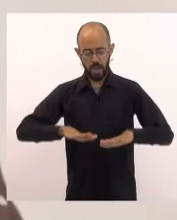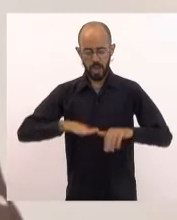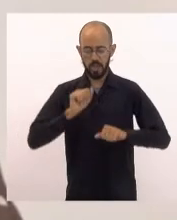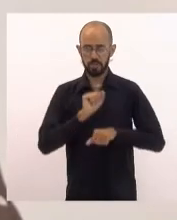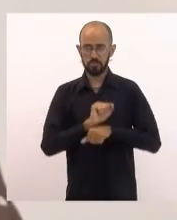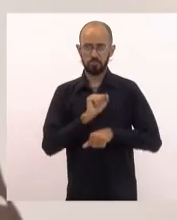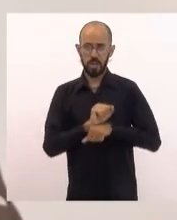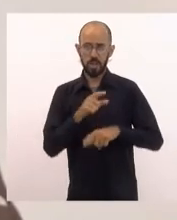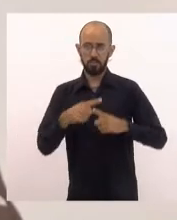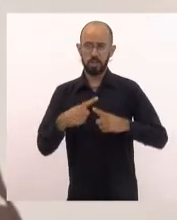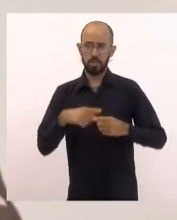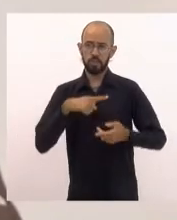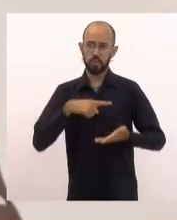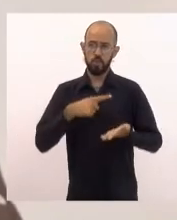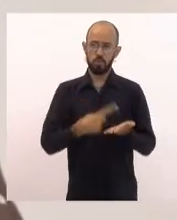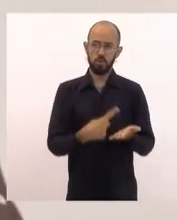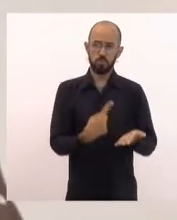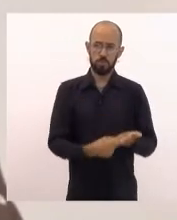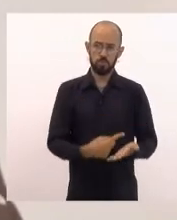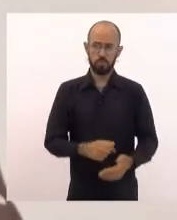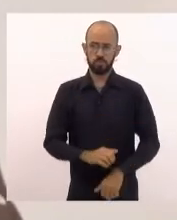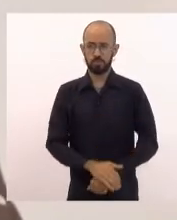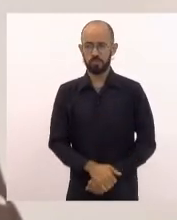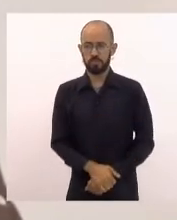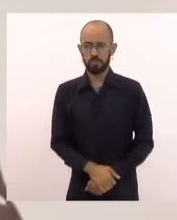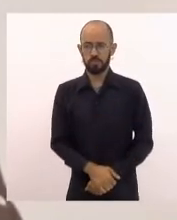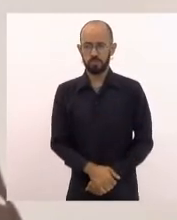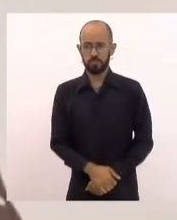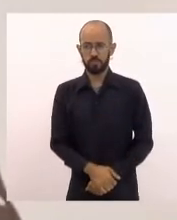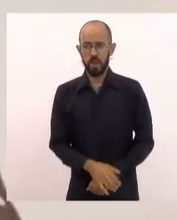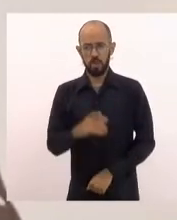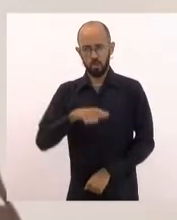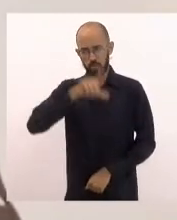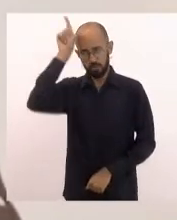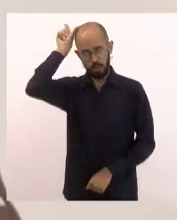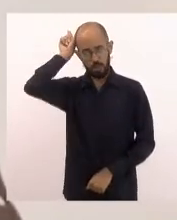ele tinha um compromisso. Deputado Luiz Paulo.